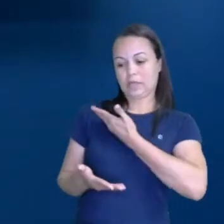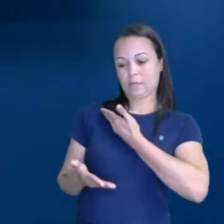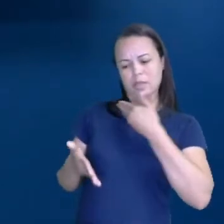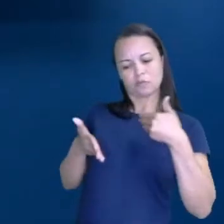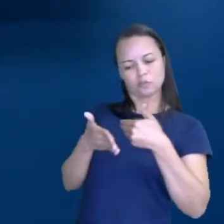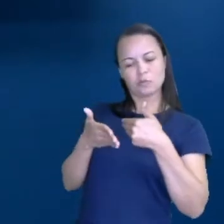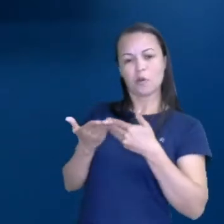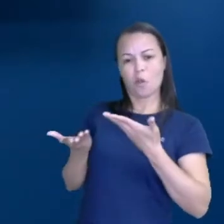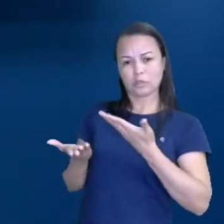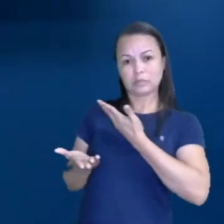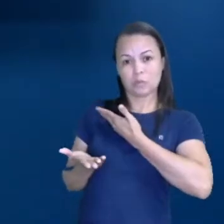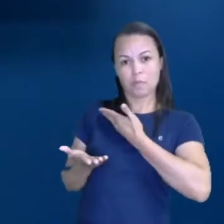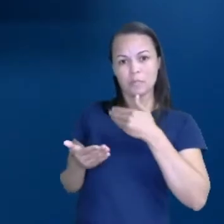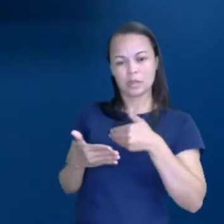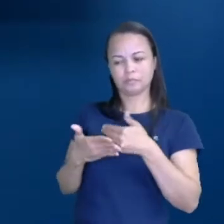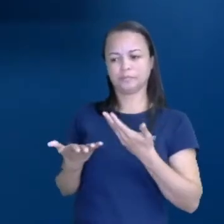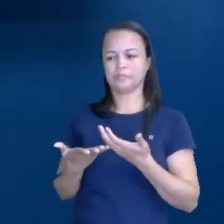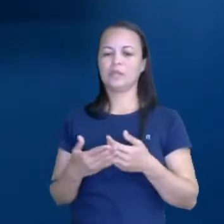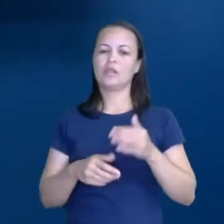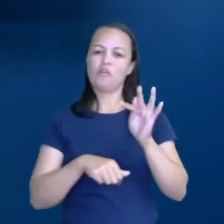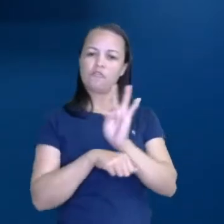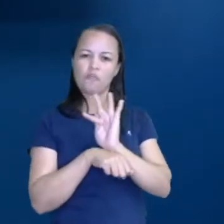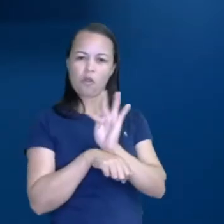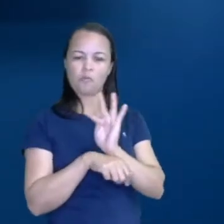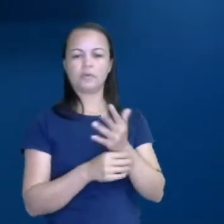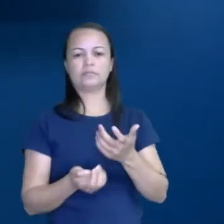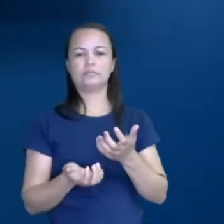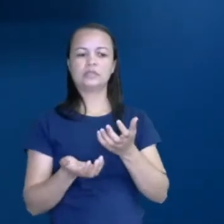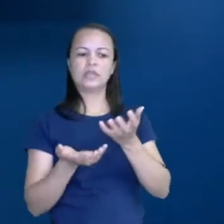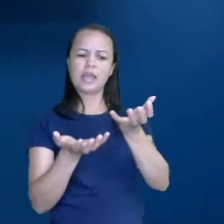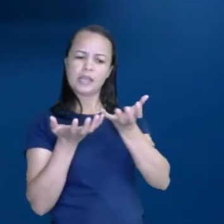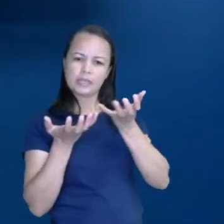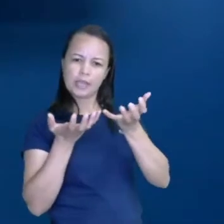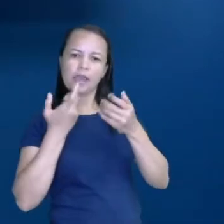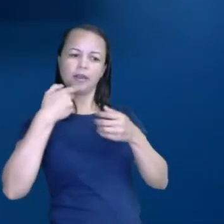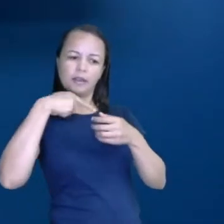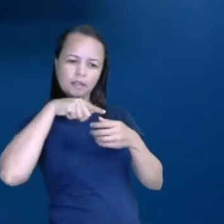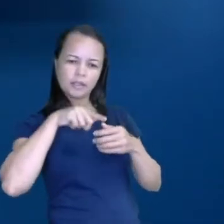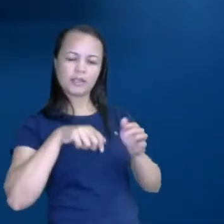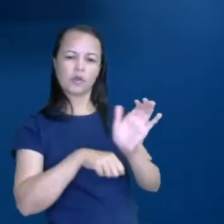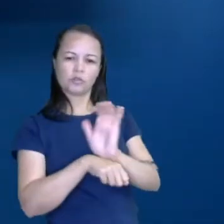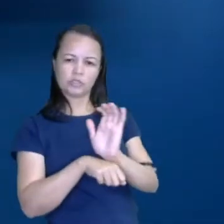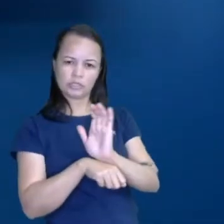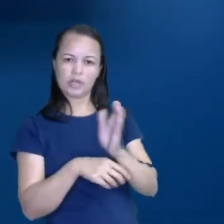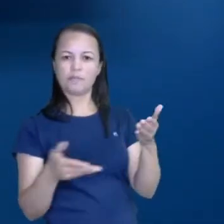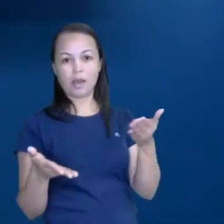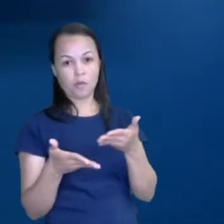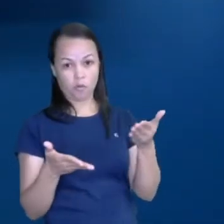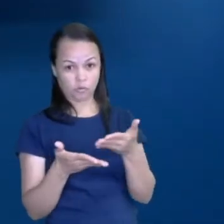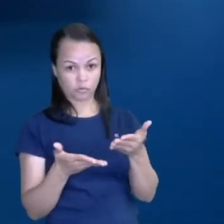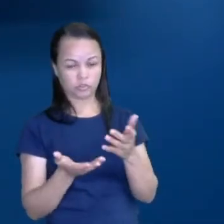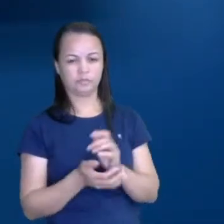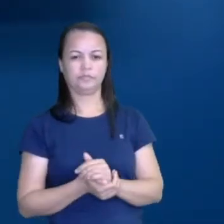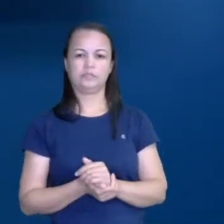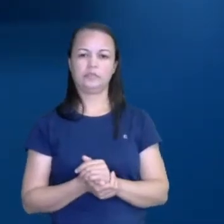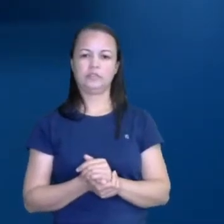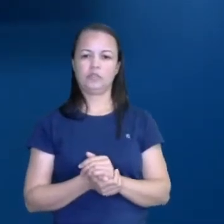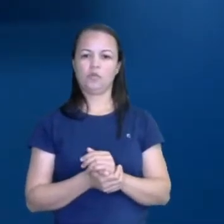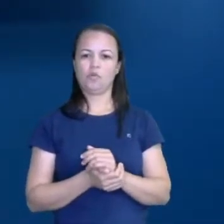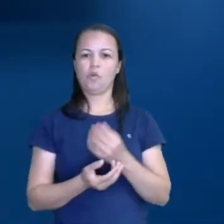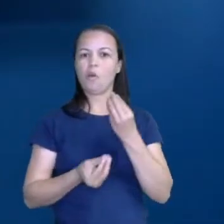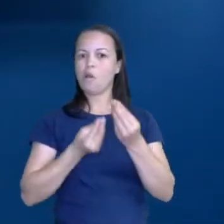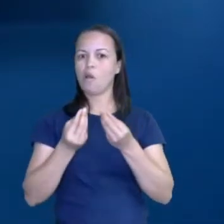próximos. Mas aqui, ó, formal, querem ir ao cinema hoje? Vejam como muda a pronúncia